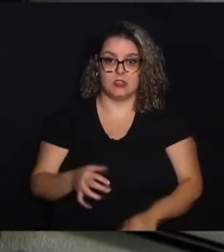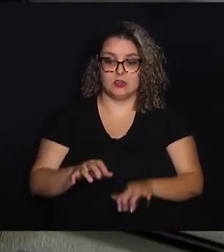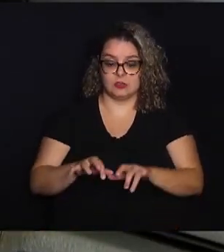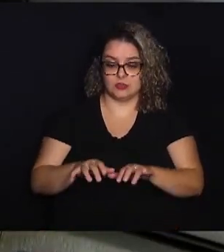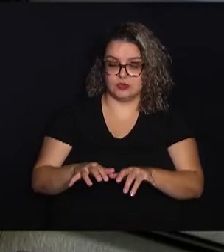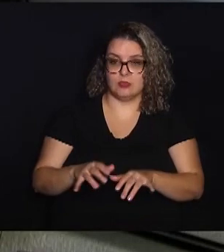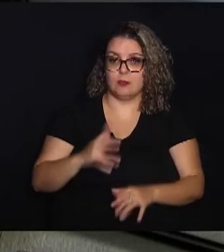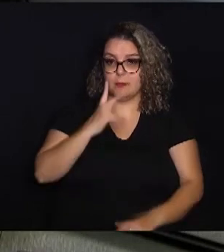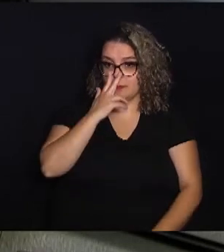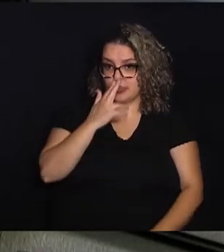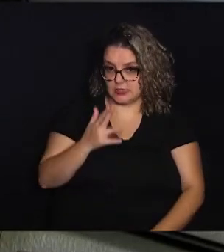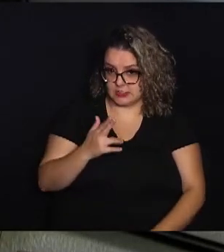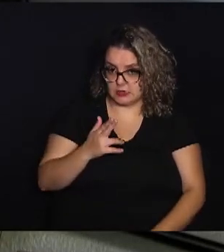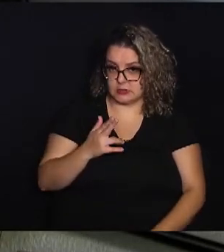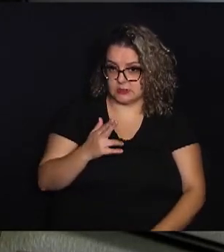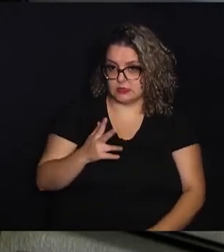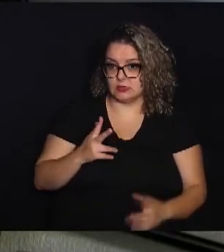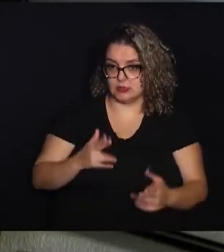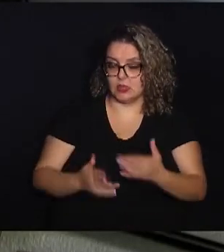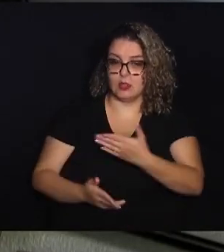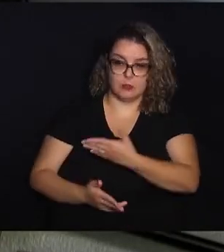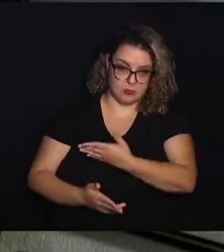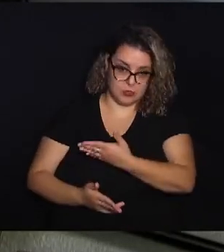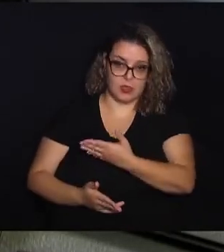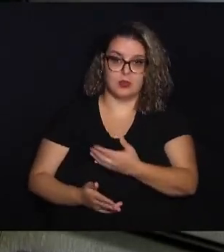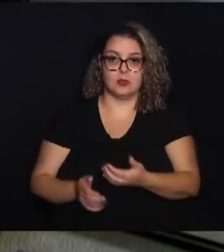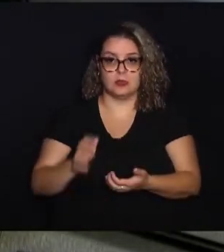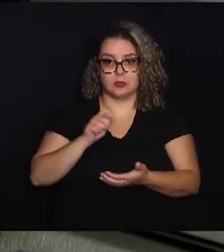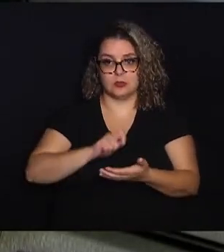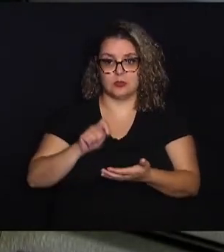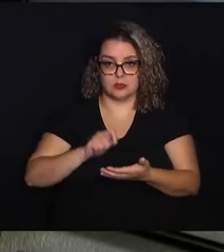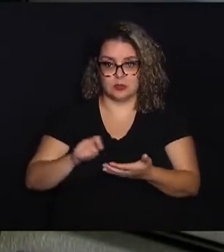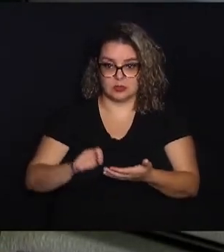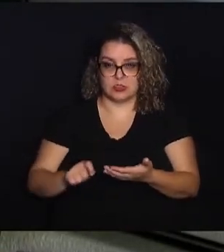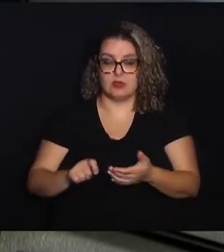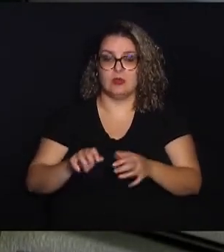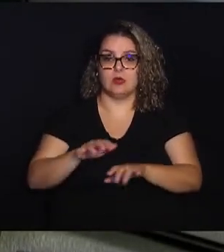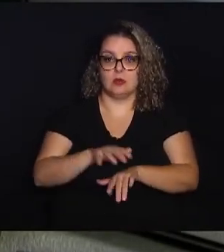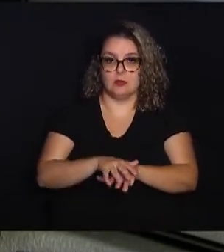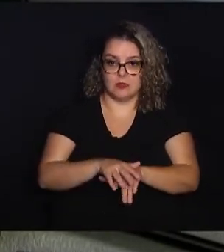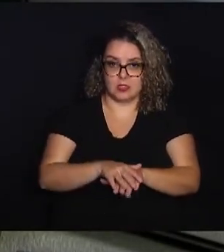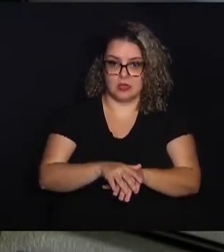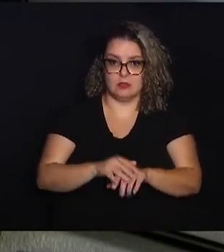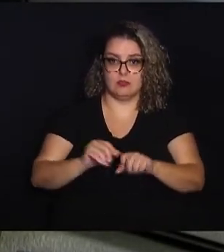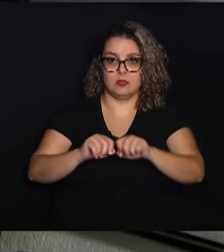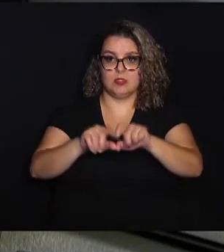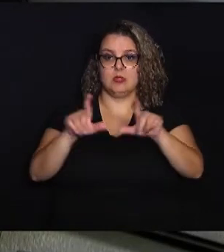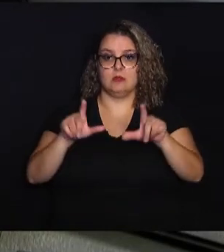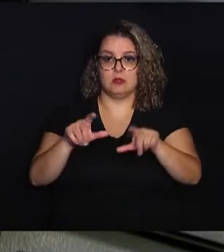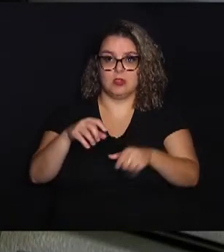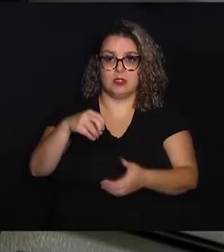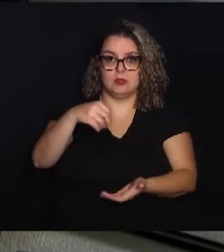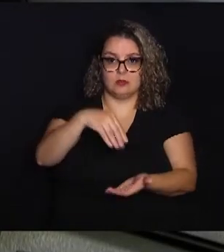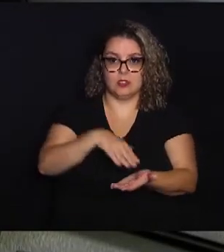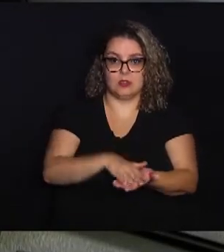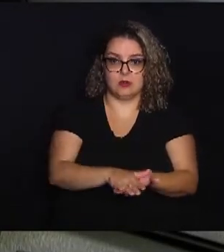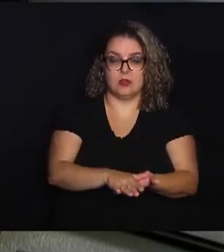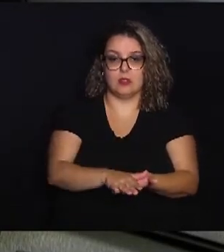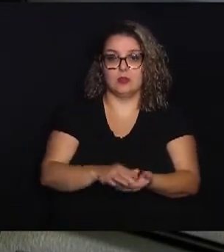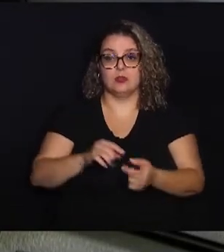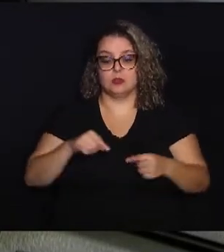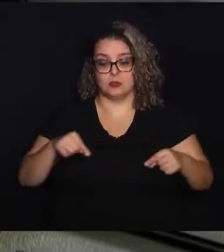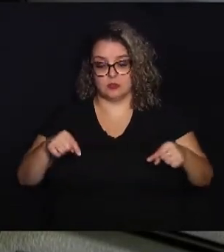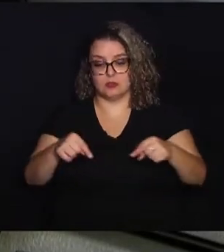esse, então eles conseguem usar o braille para escrever, mas sai na tela do computador em tinta. Então isso, numa sala de